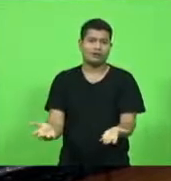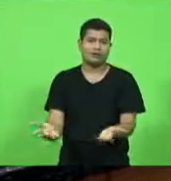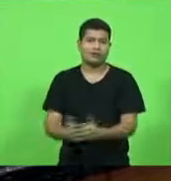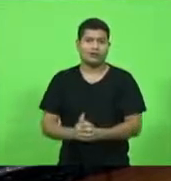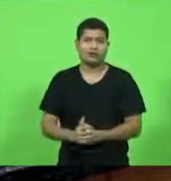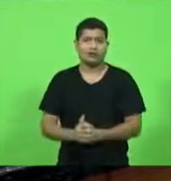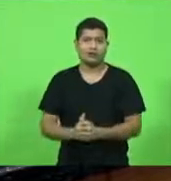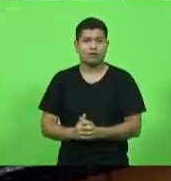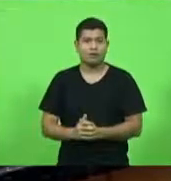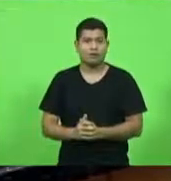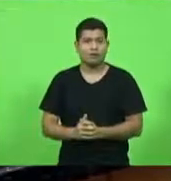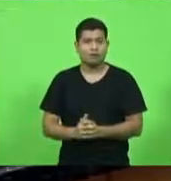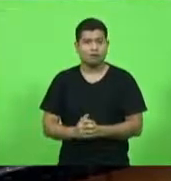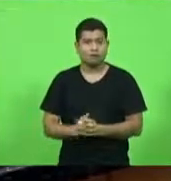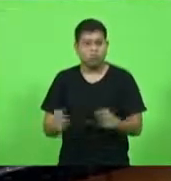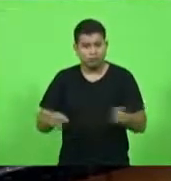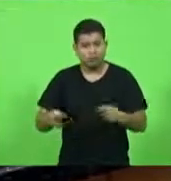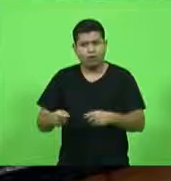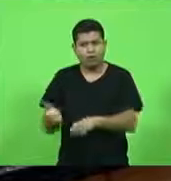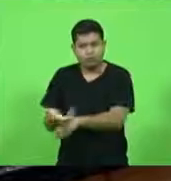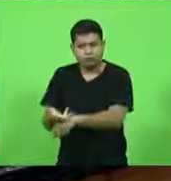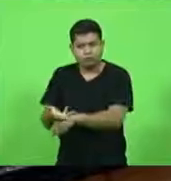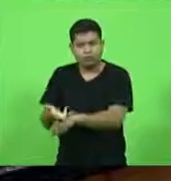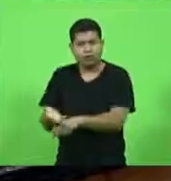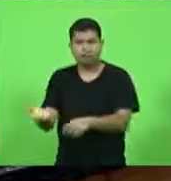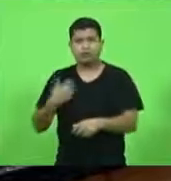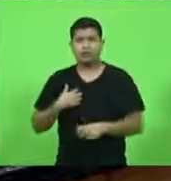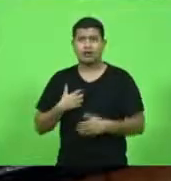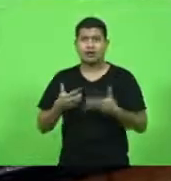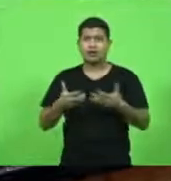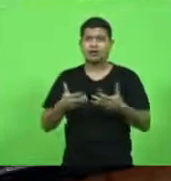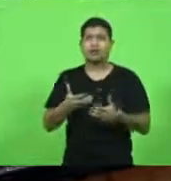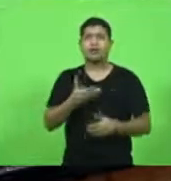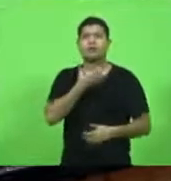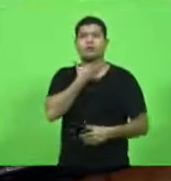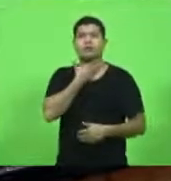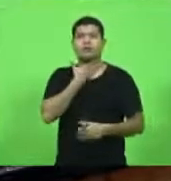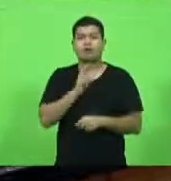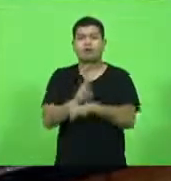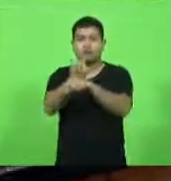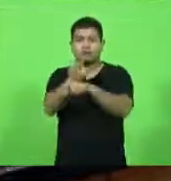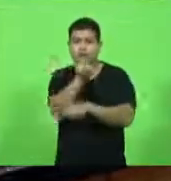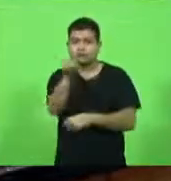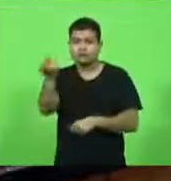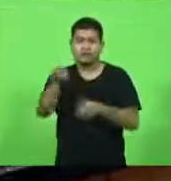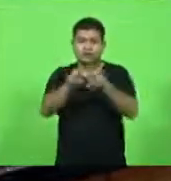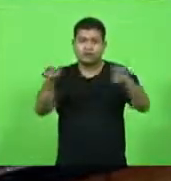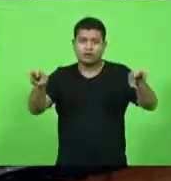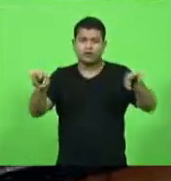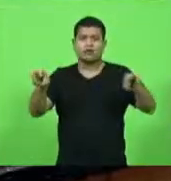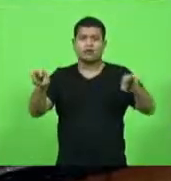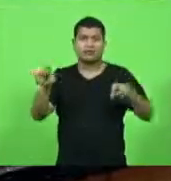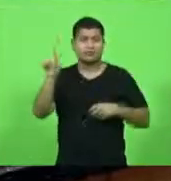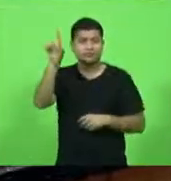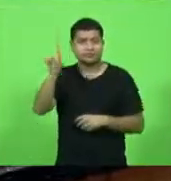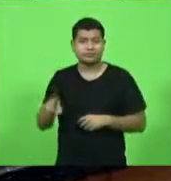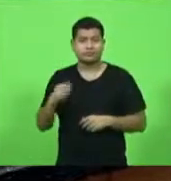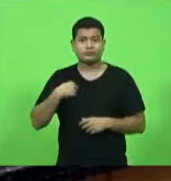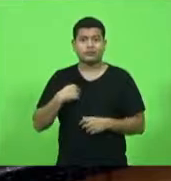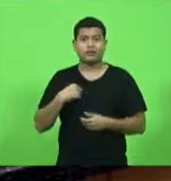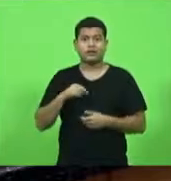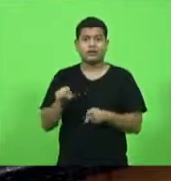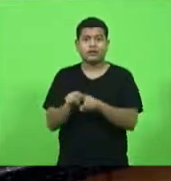Vamos para frente? Gostaria que fosse a minha voz também em outra questão. É uma ferramenta do Legislativo também as